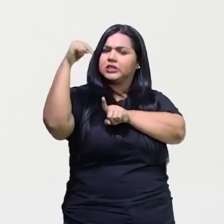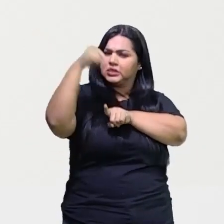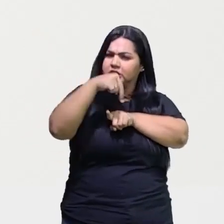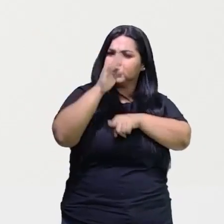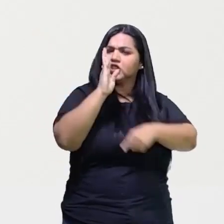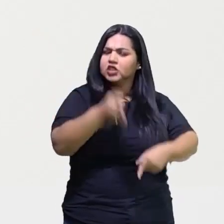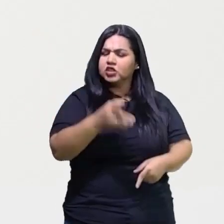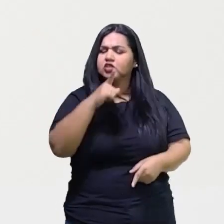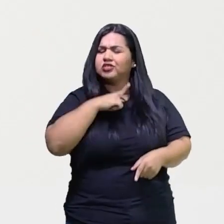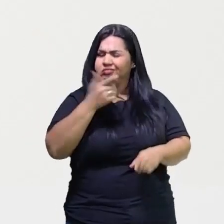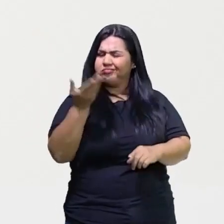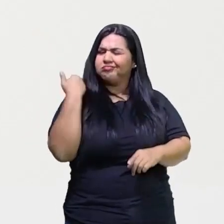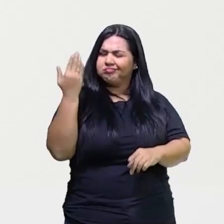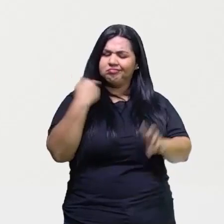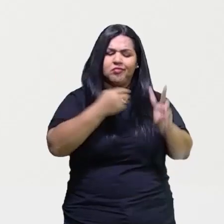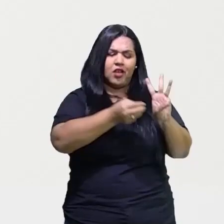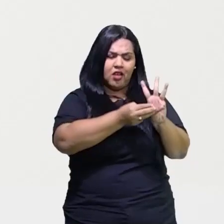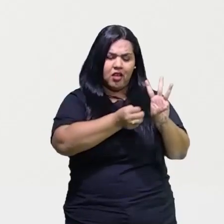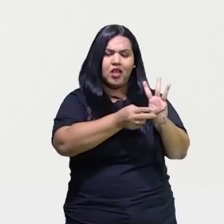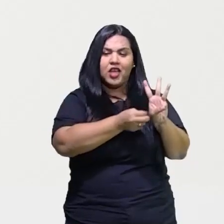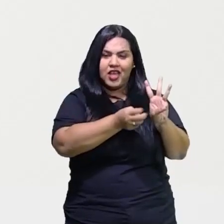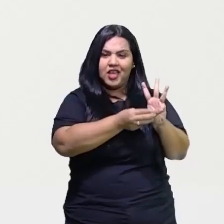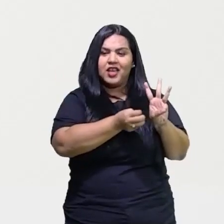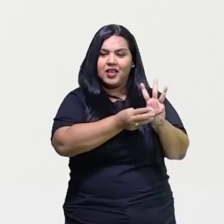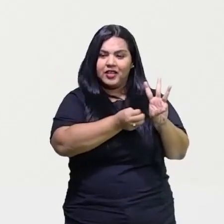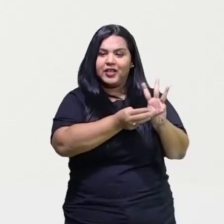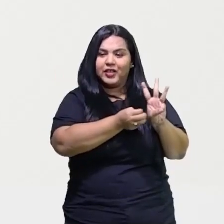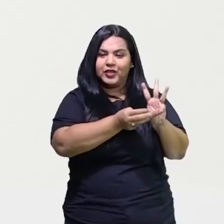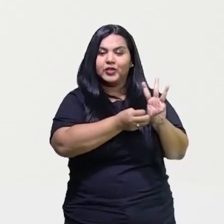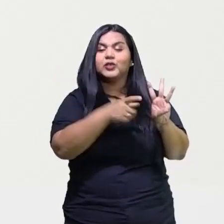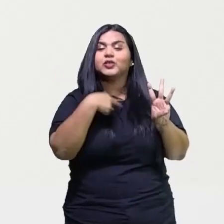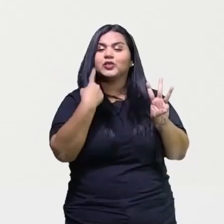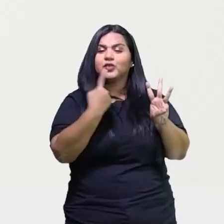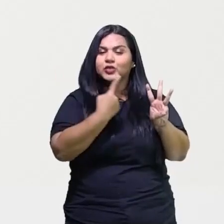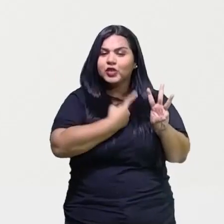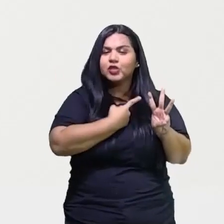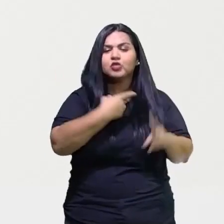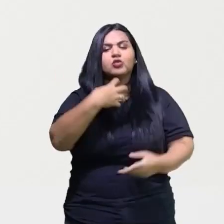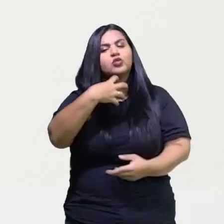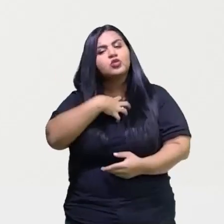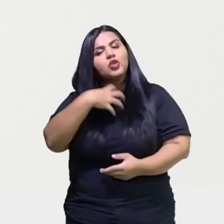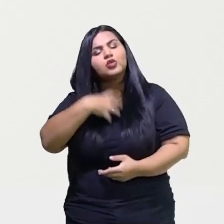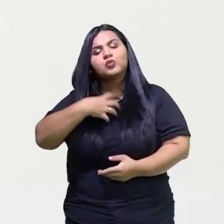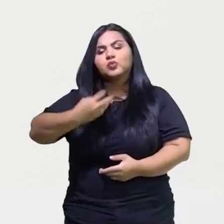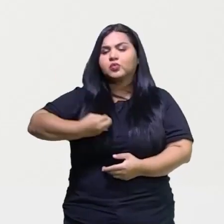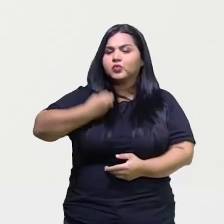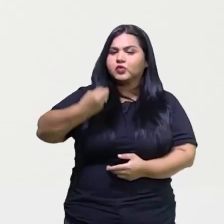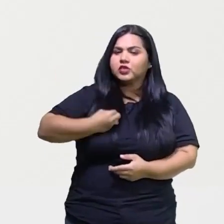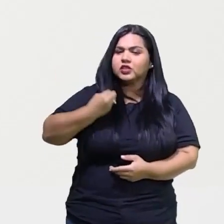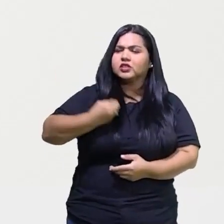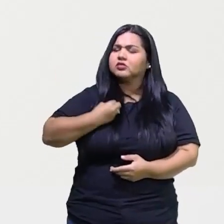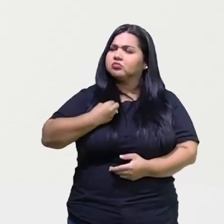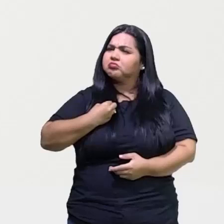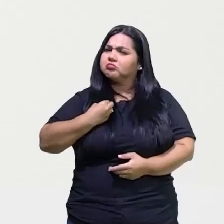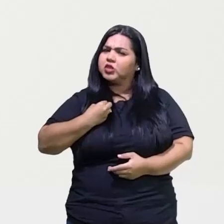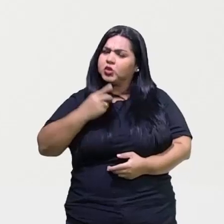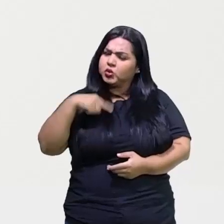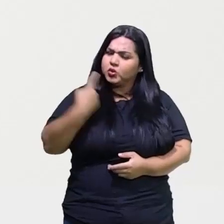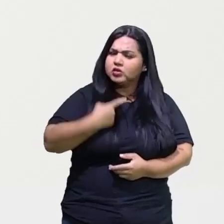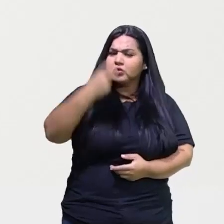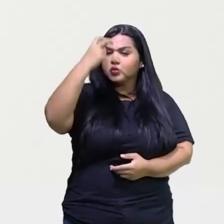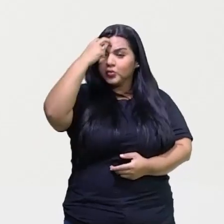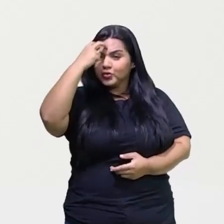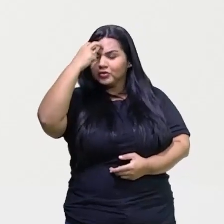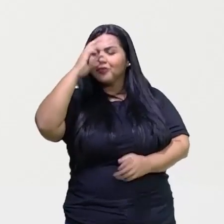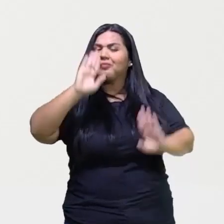os índios, nós tínhamos aqui o nosso modo de viver, o nosso modo de encarar a vida, nossas culturas, só